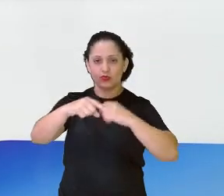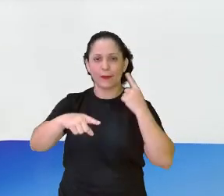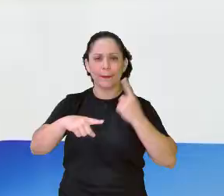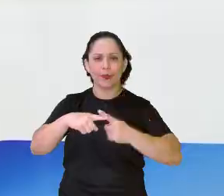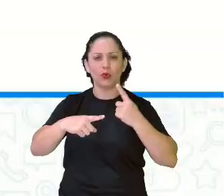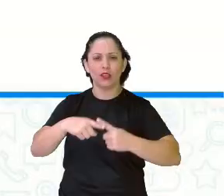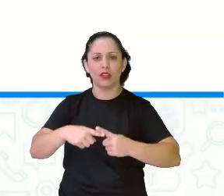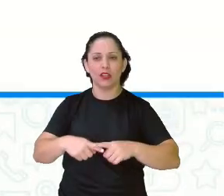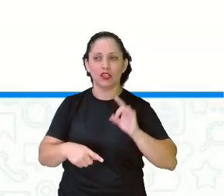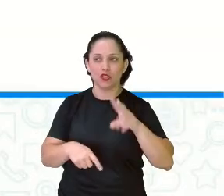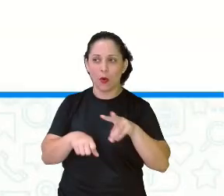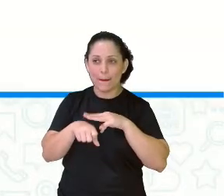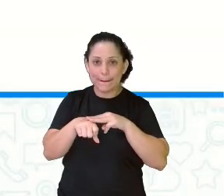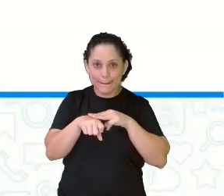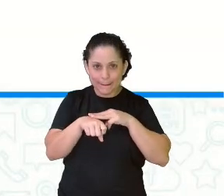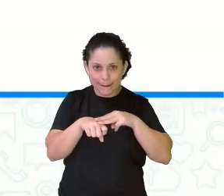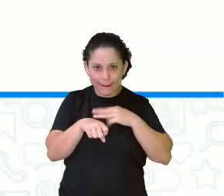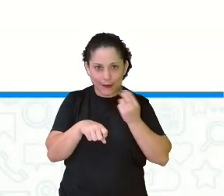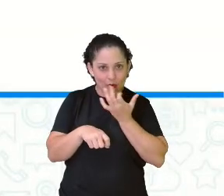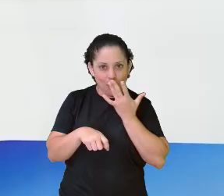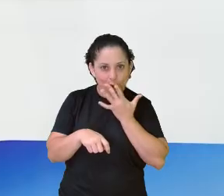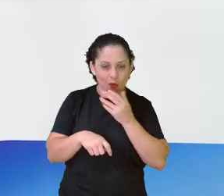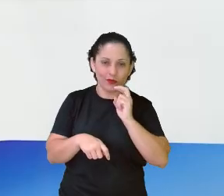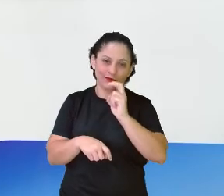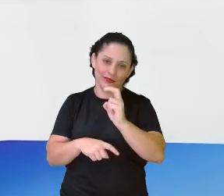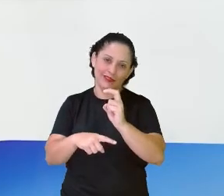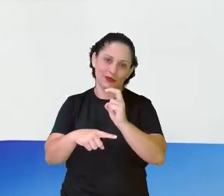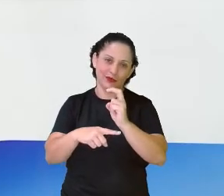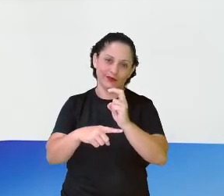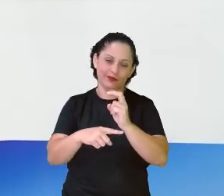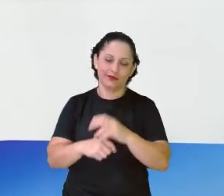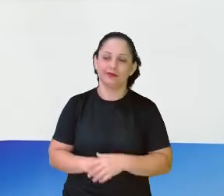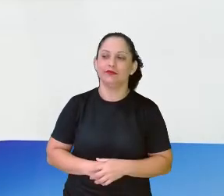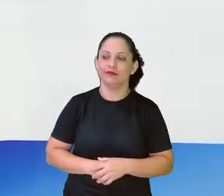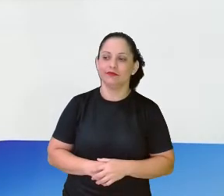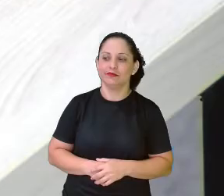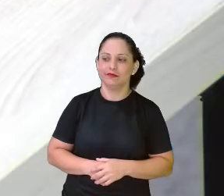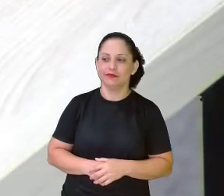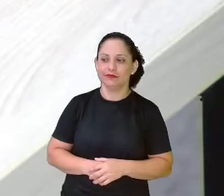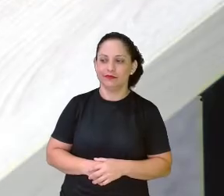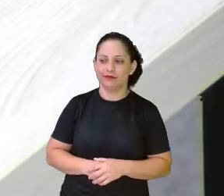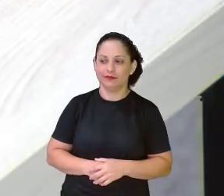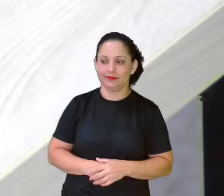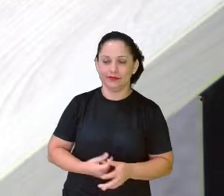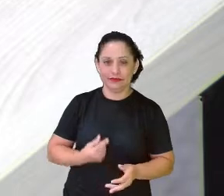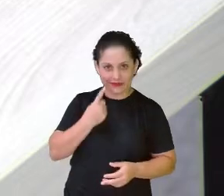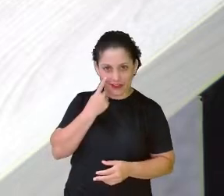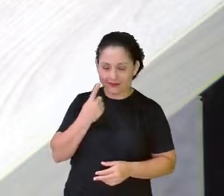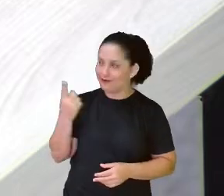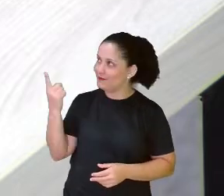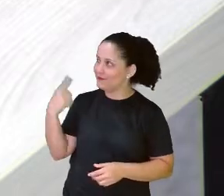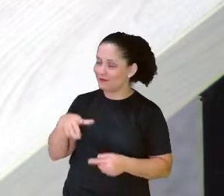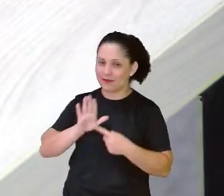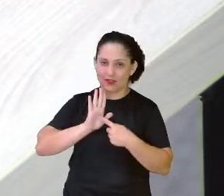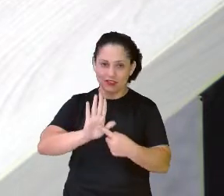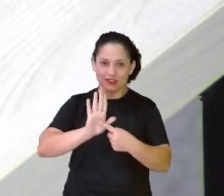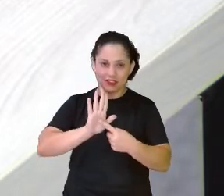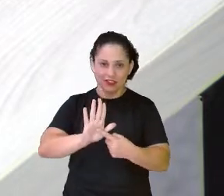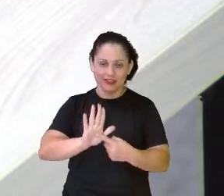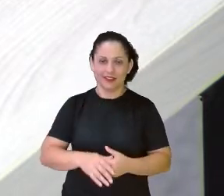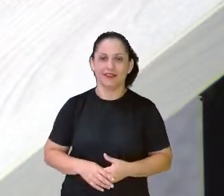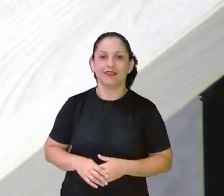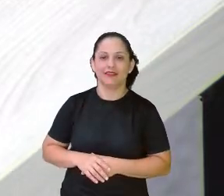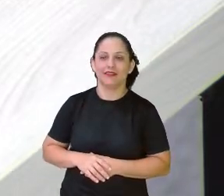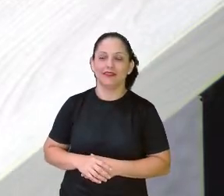Eu só destaquei 5. Ó, vou fazer de forma aleatória como